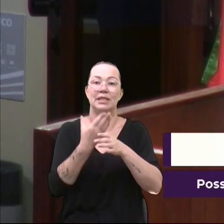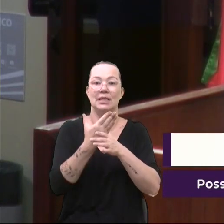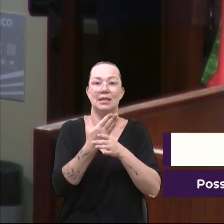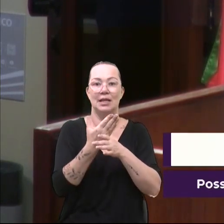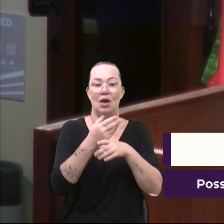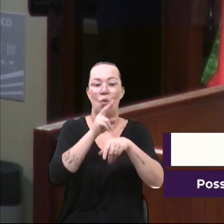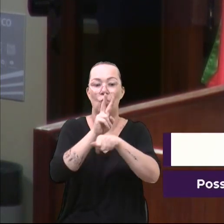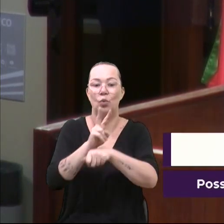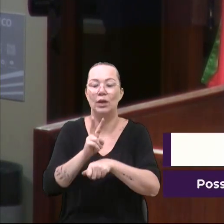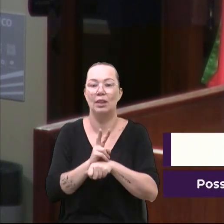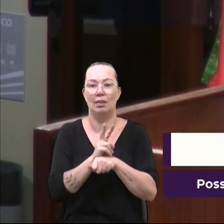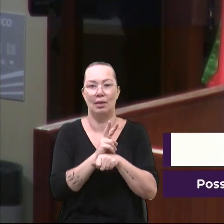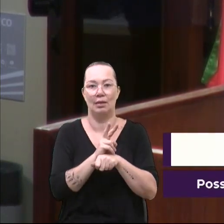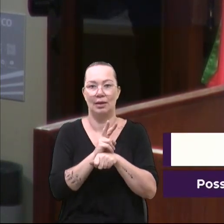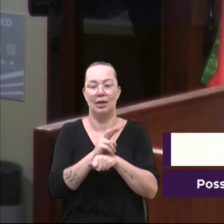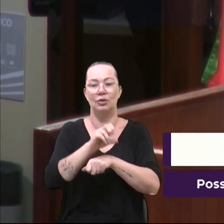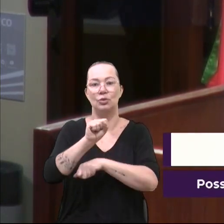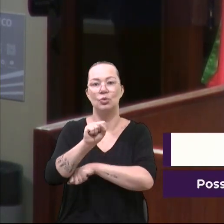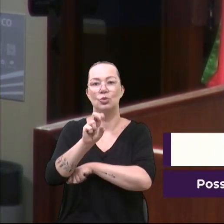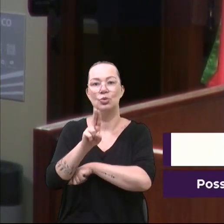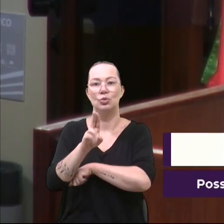Então,